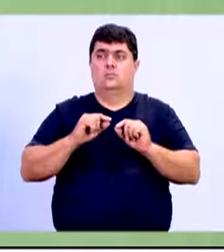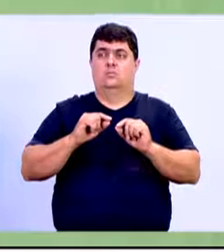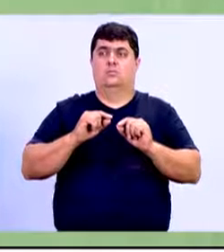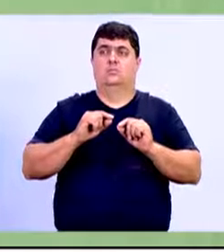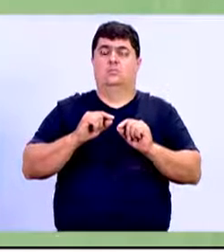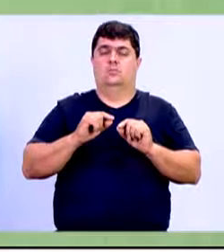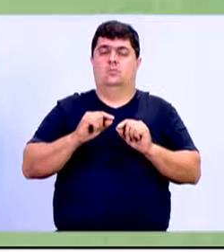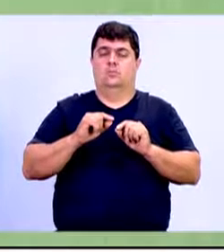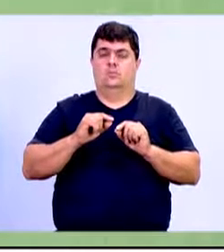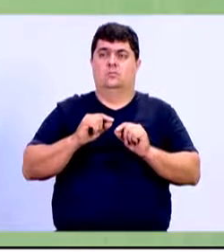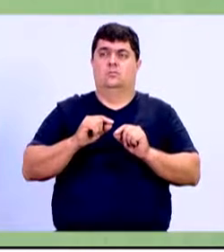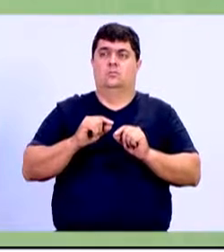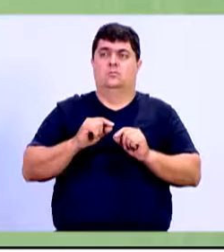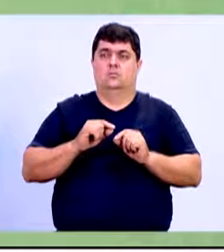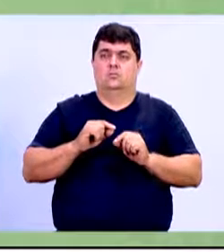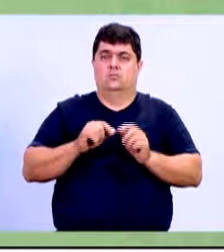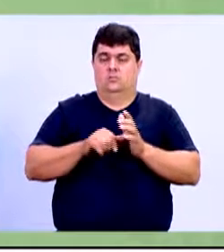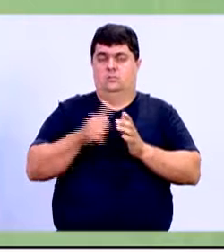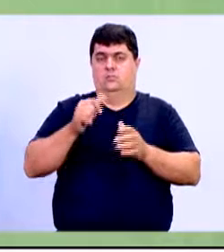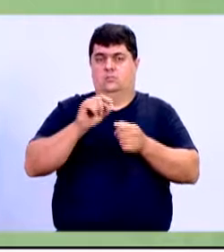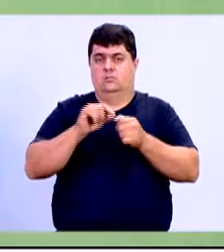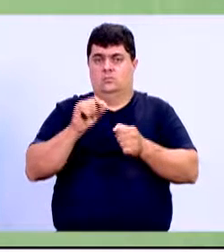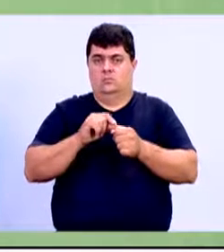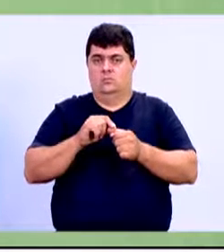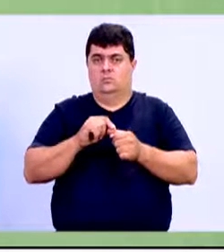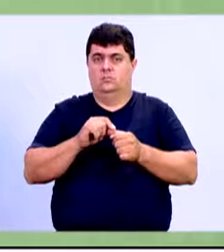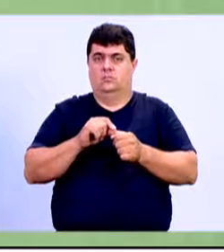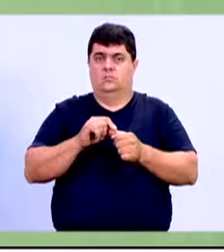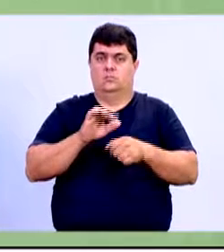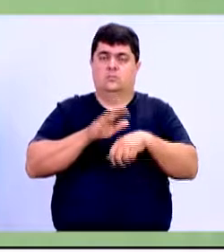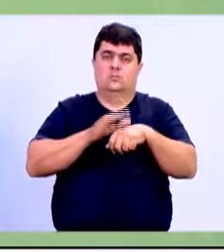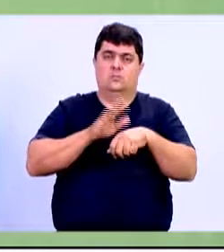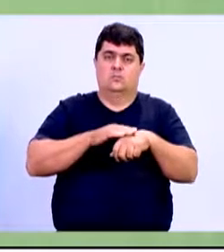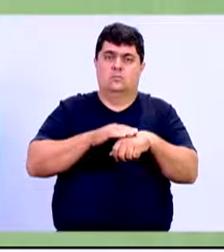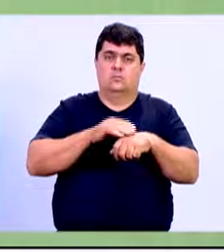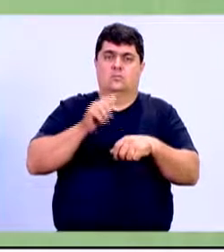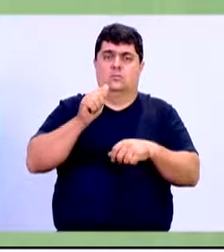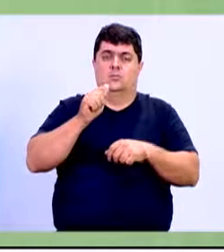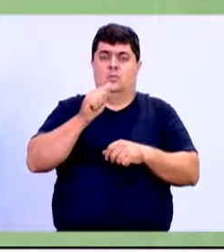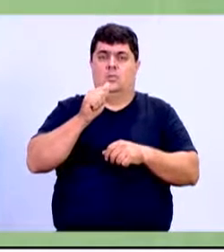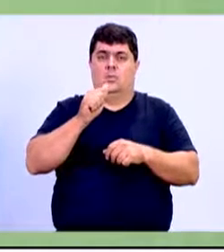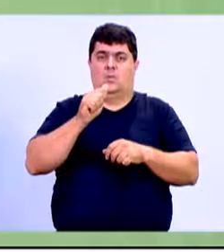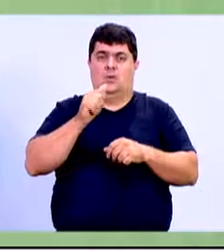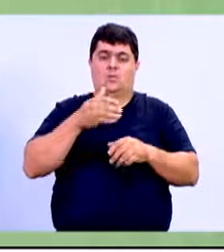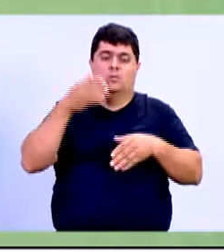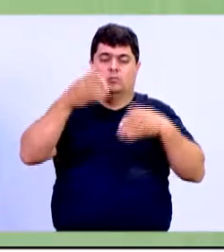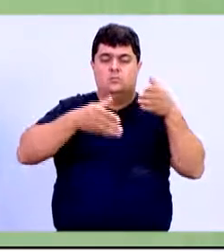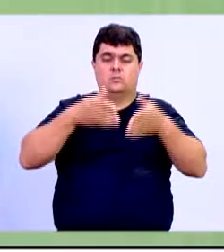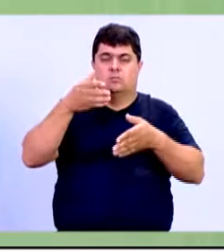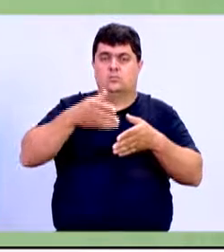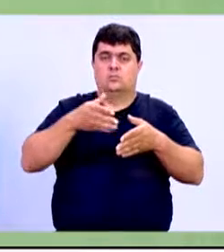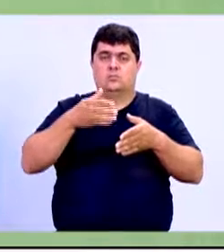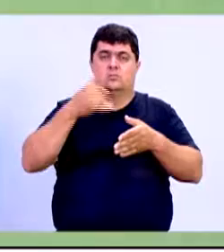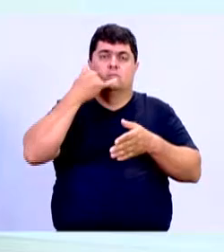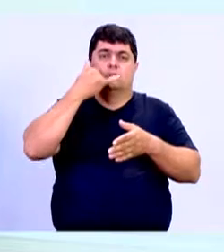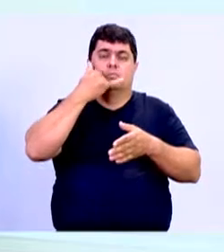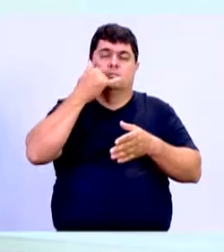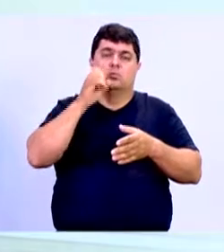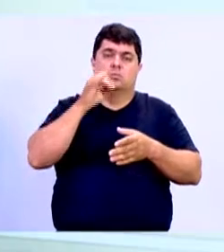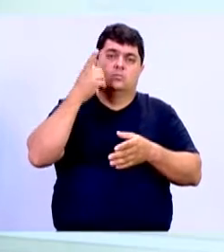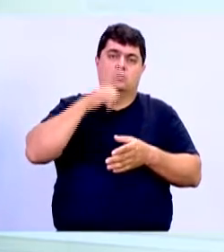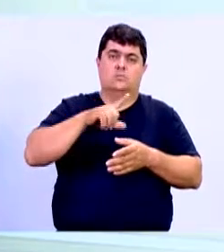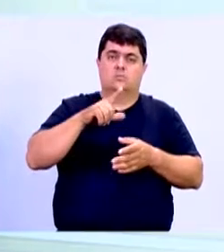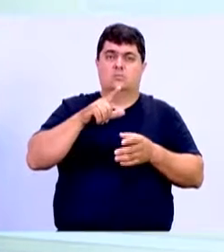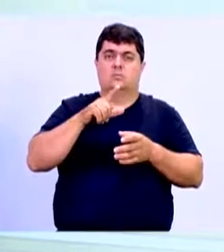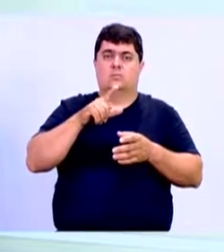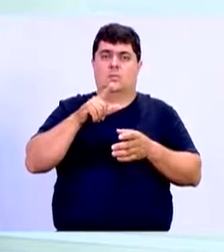o departamento. Primeiro é feito, o técnico realiza o atendimento remoto, e aí se houver necessidade, se ele conseguir resolver,